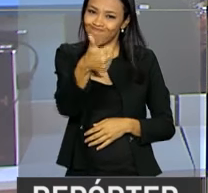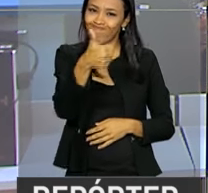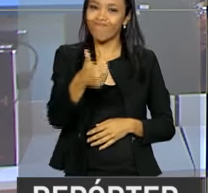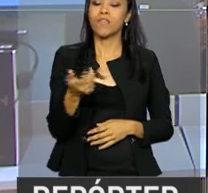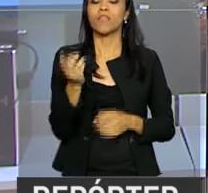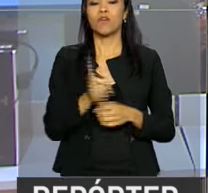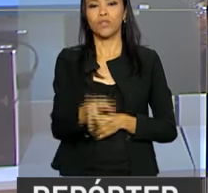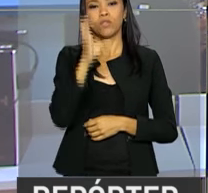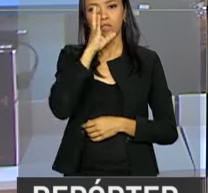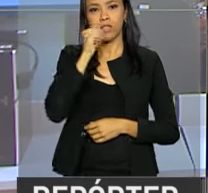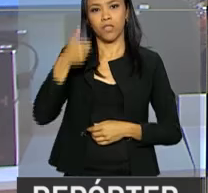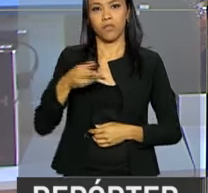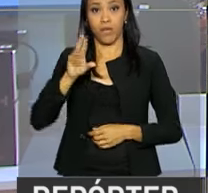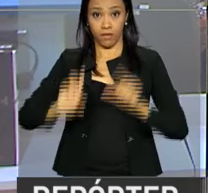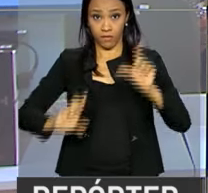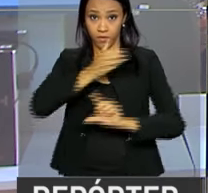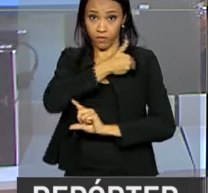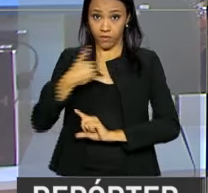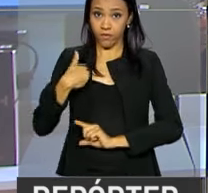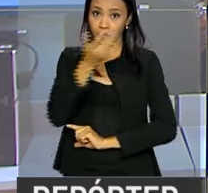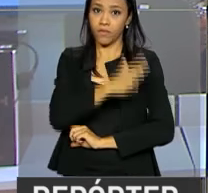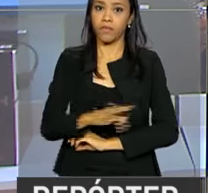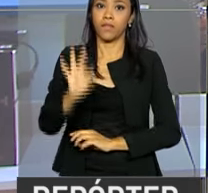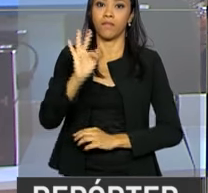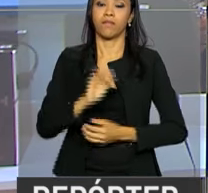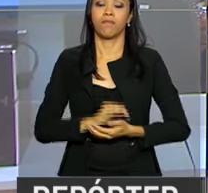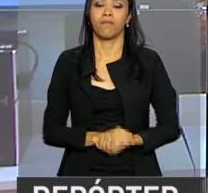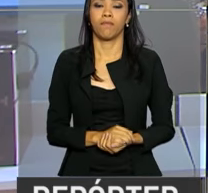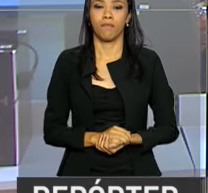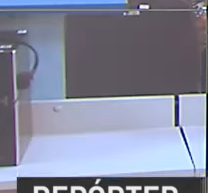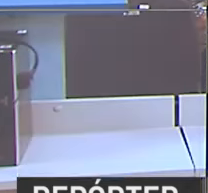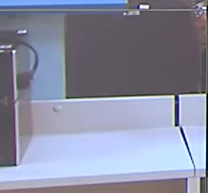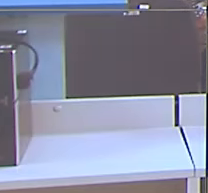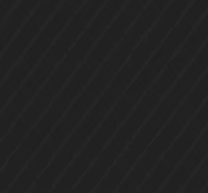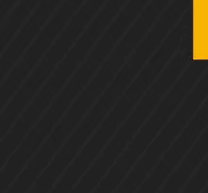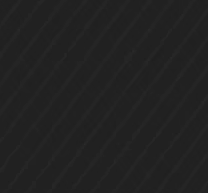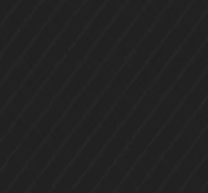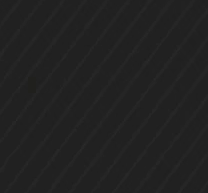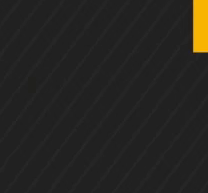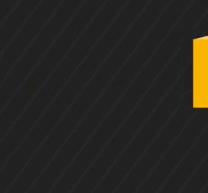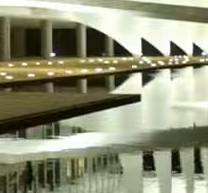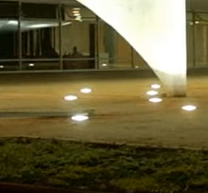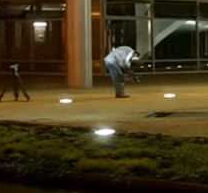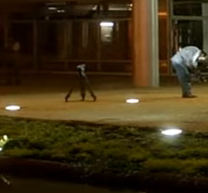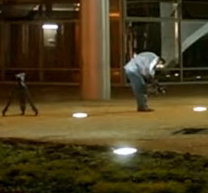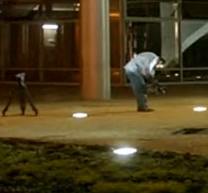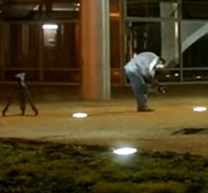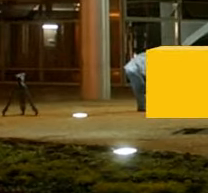continue com a gente aqui na TV NBR, a TV do Governo Federal.